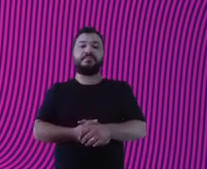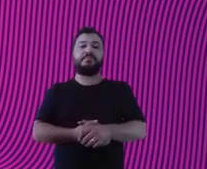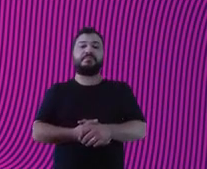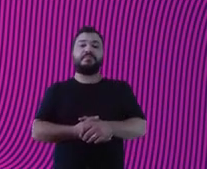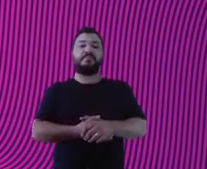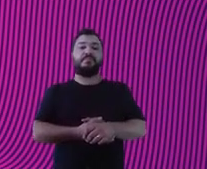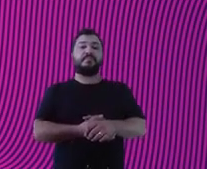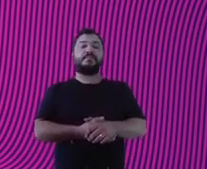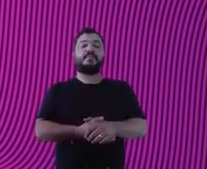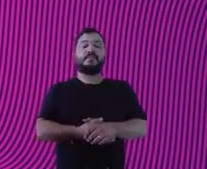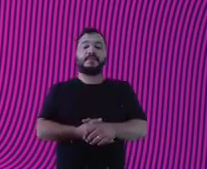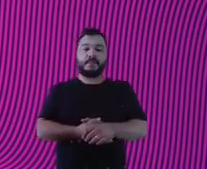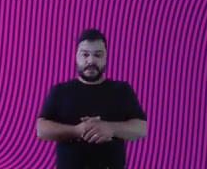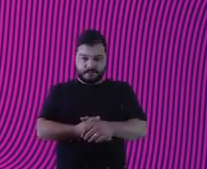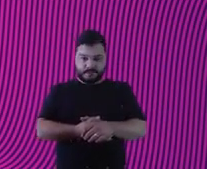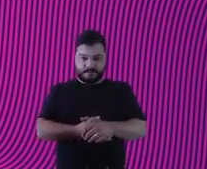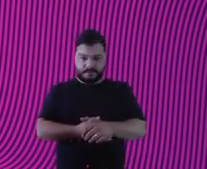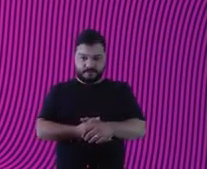Antônio?